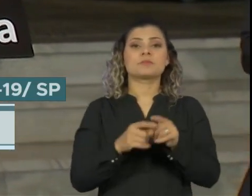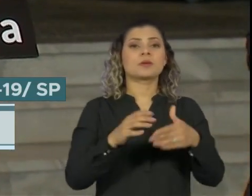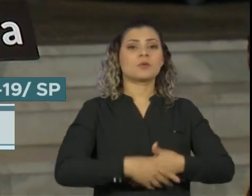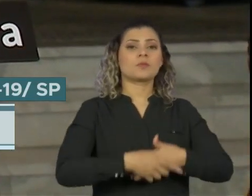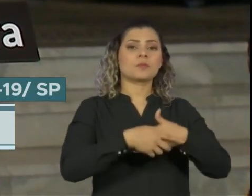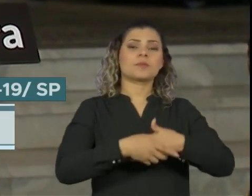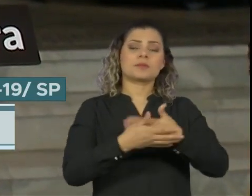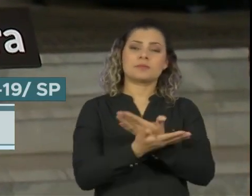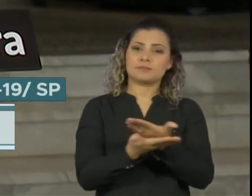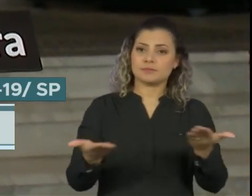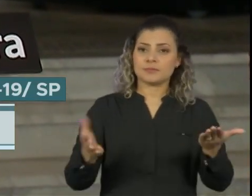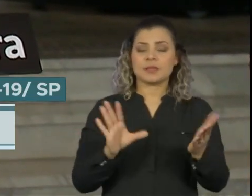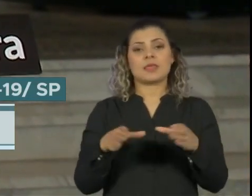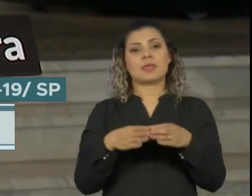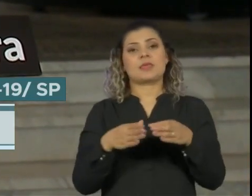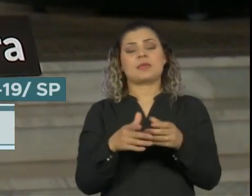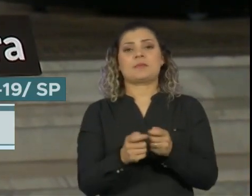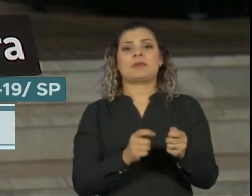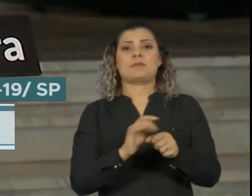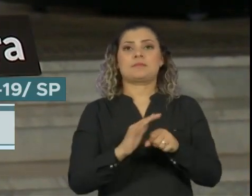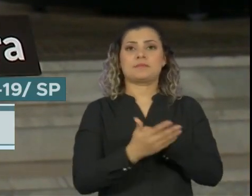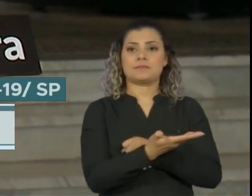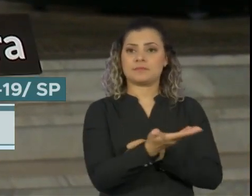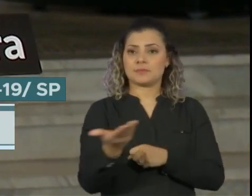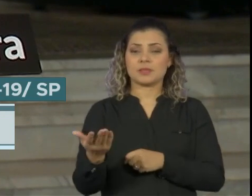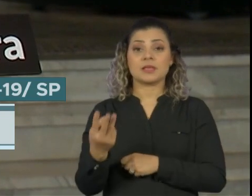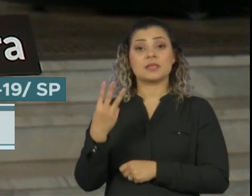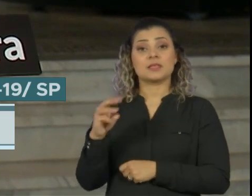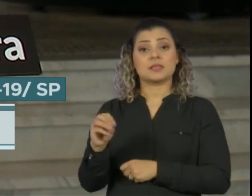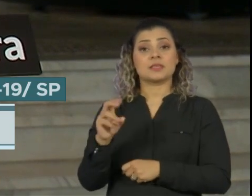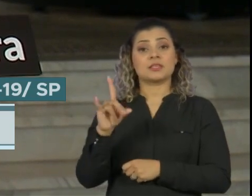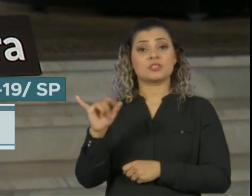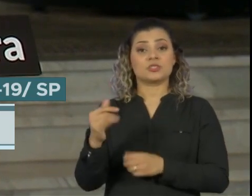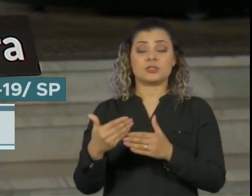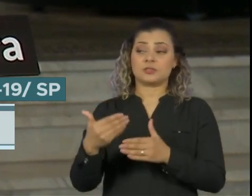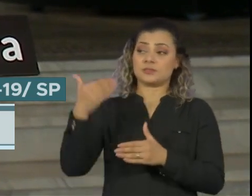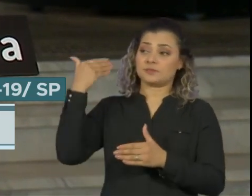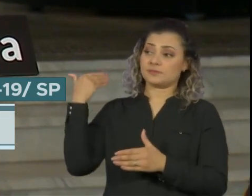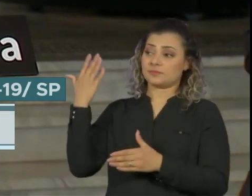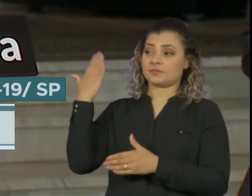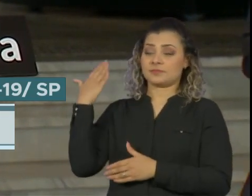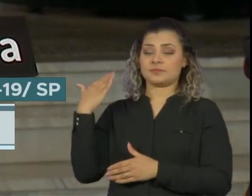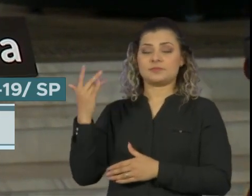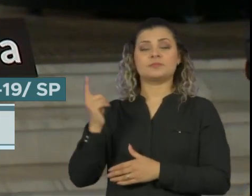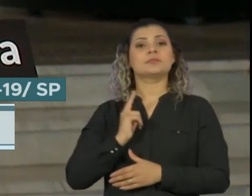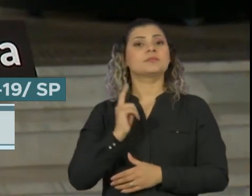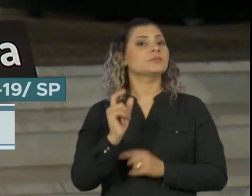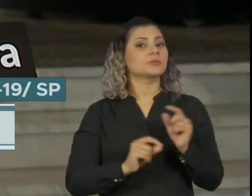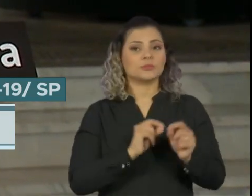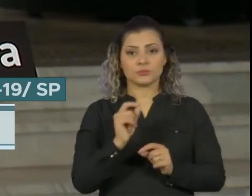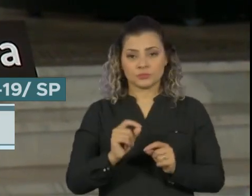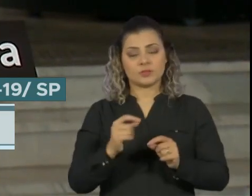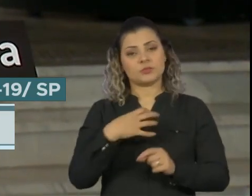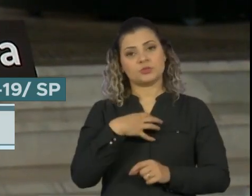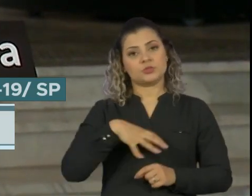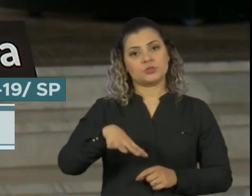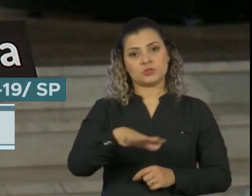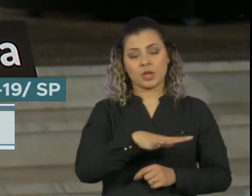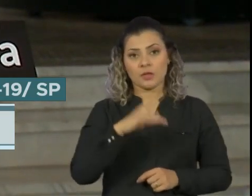a equipe do Centro de Contingência que há 30 dias atrás estabeleceu esse cenário,